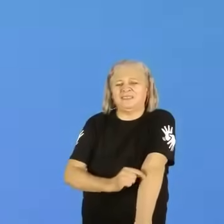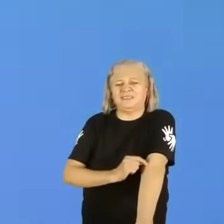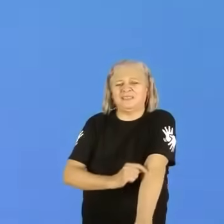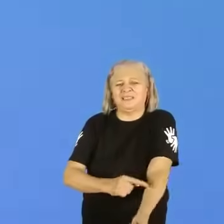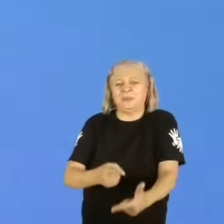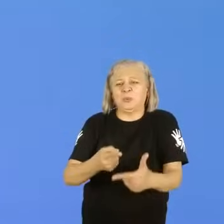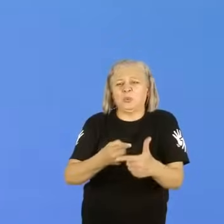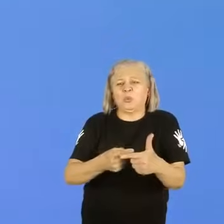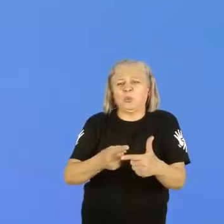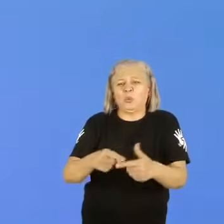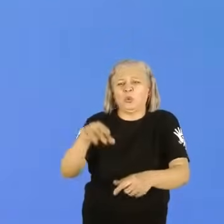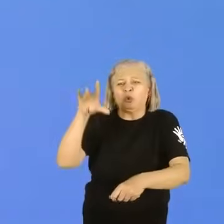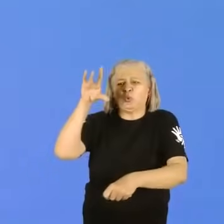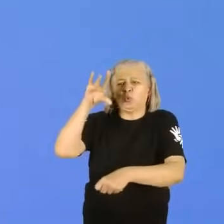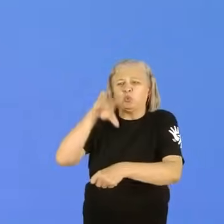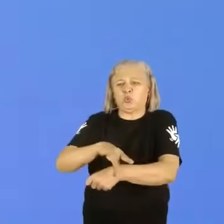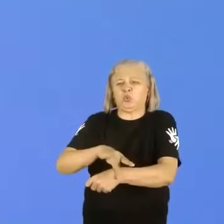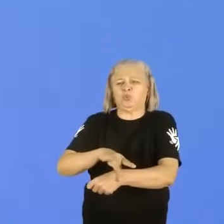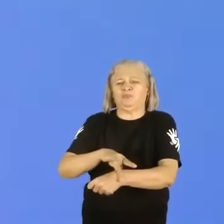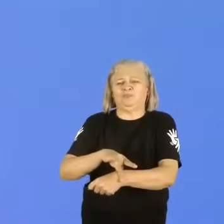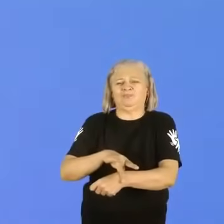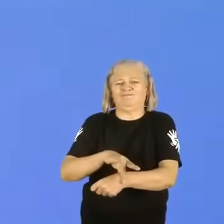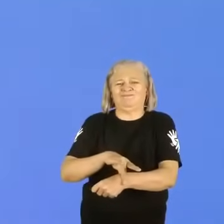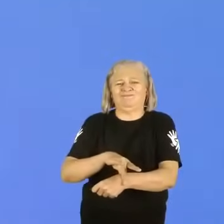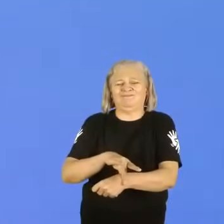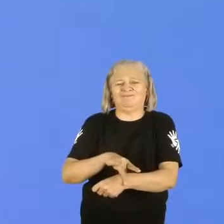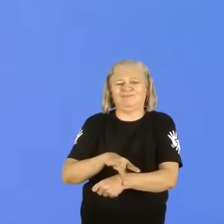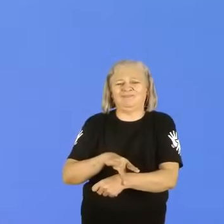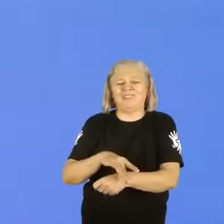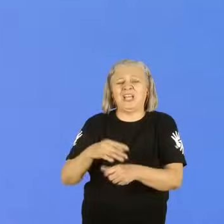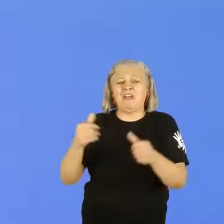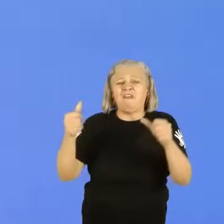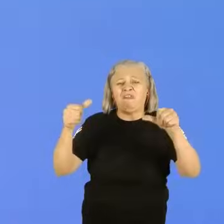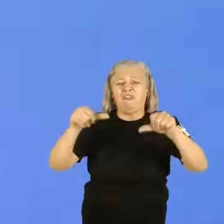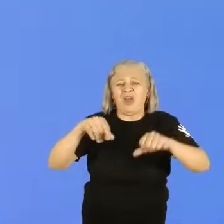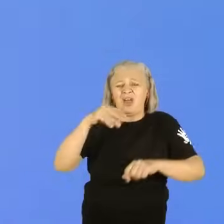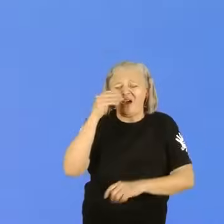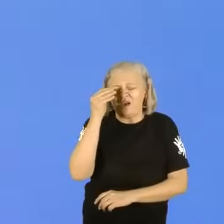diária nos quais nos rouba qualquer força de reação.